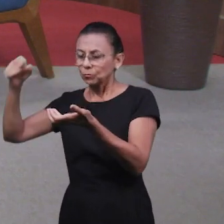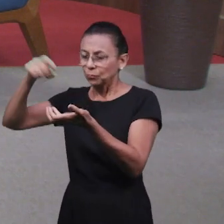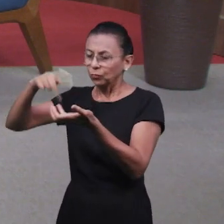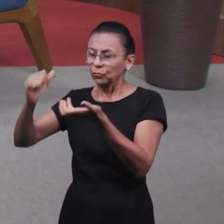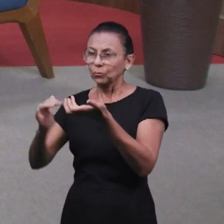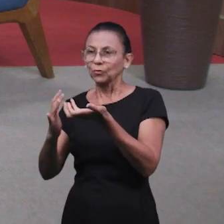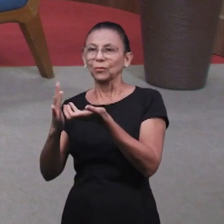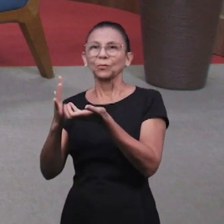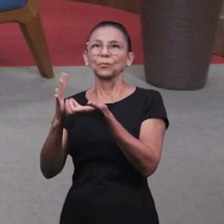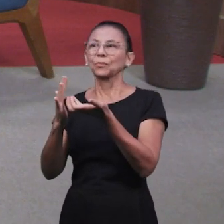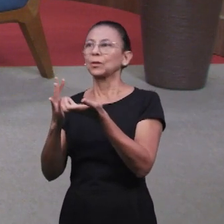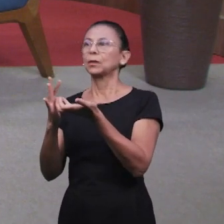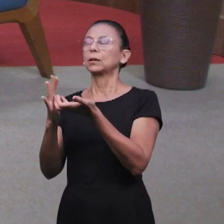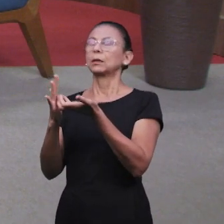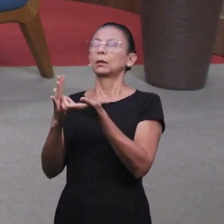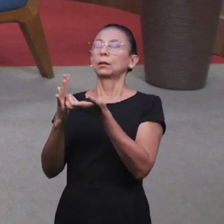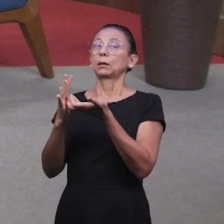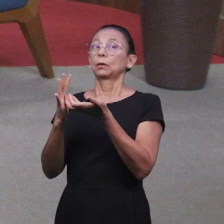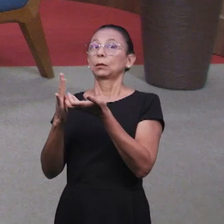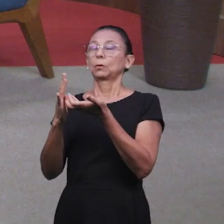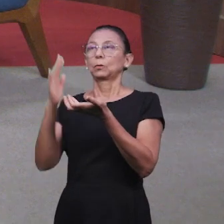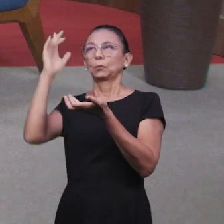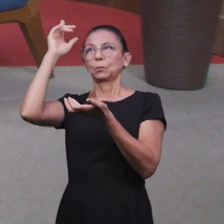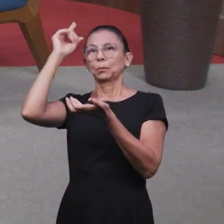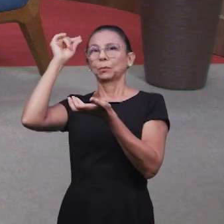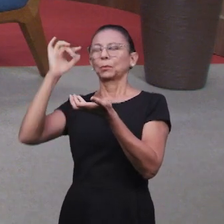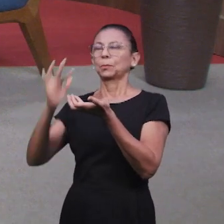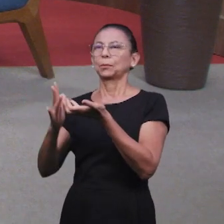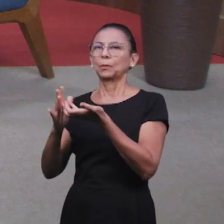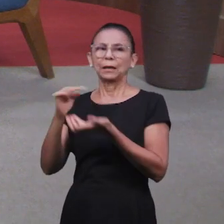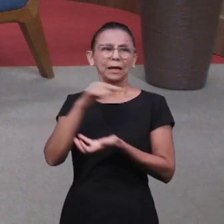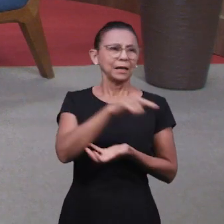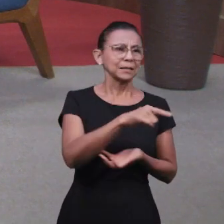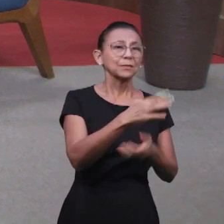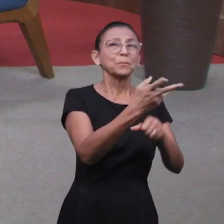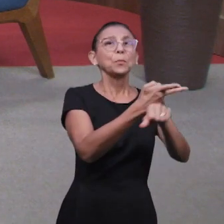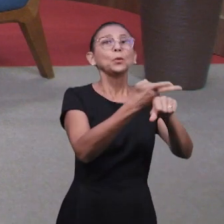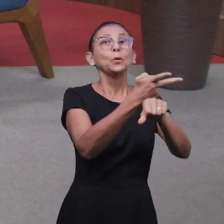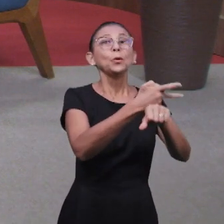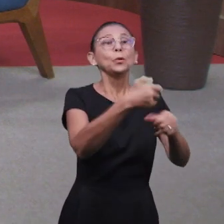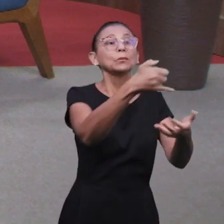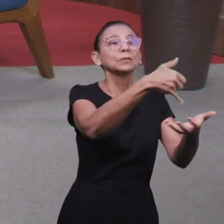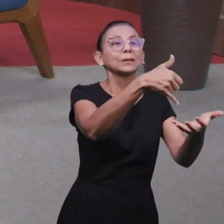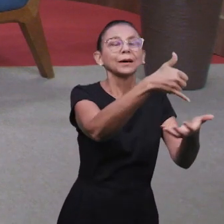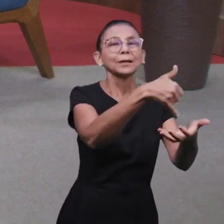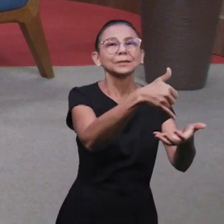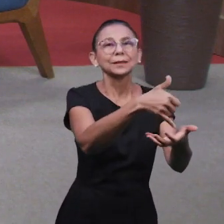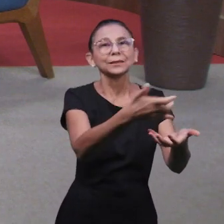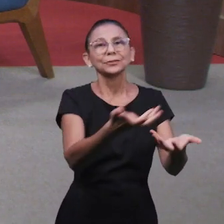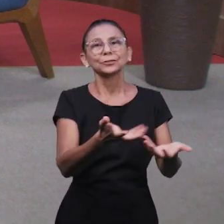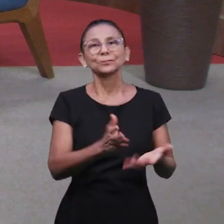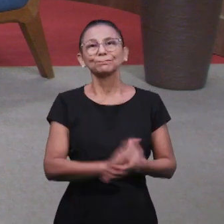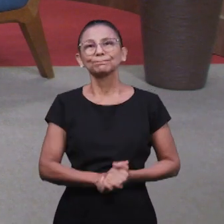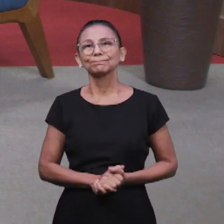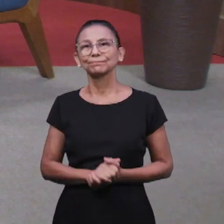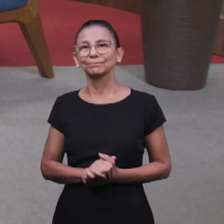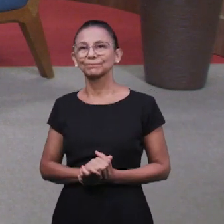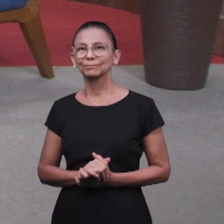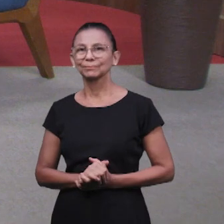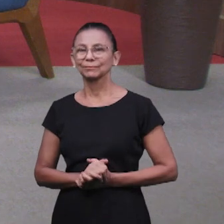reserva, permaneceram no escuro, isto é, nas trevas. Nas trevas.